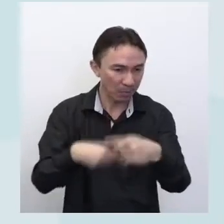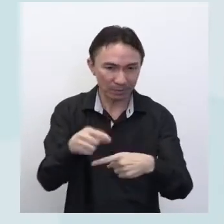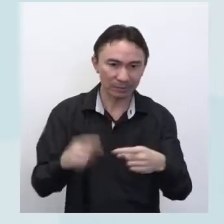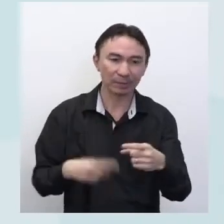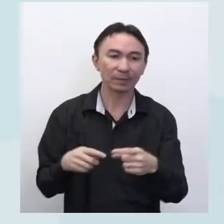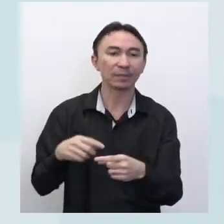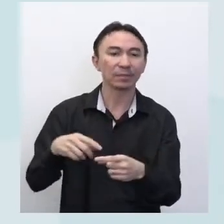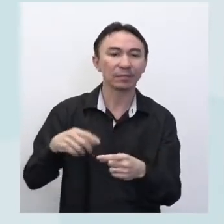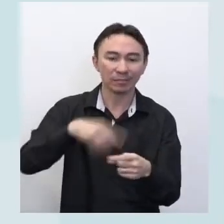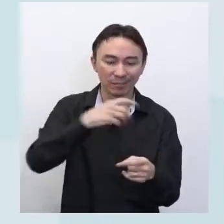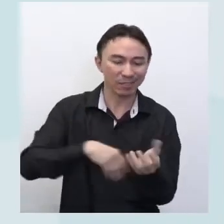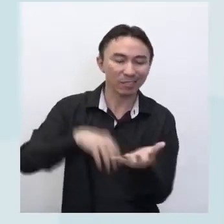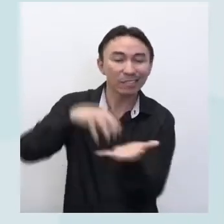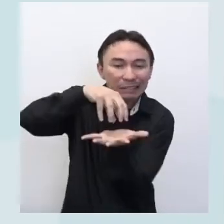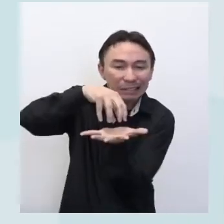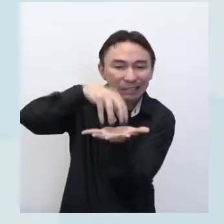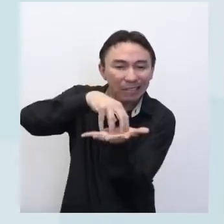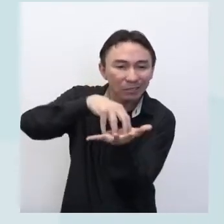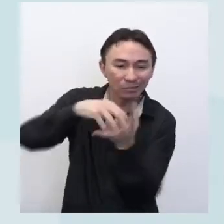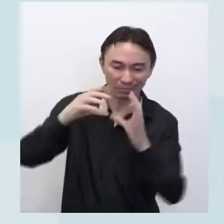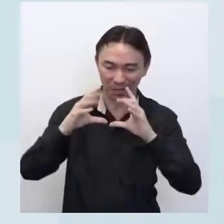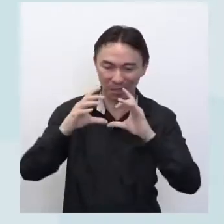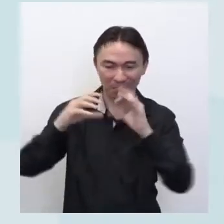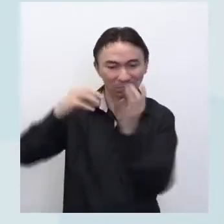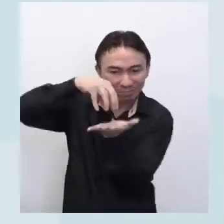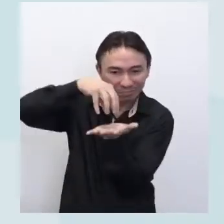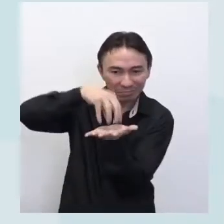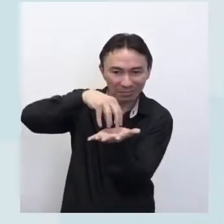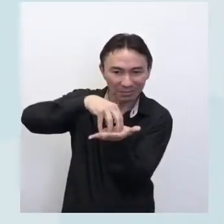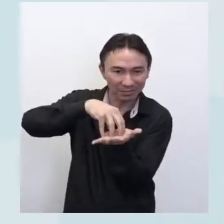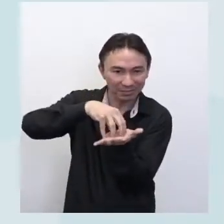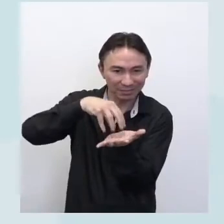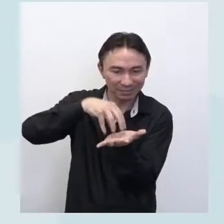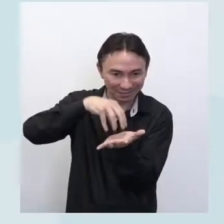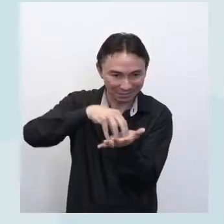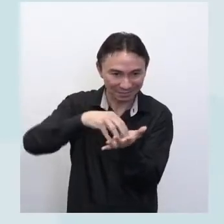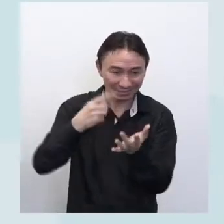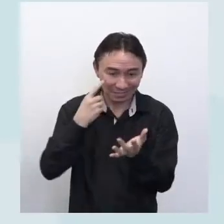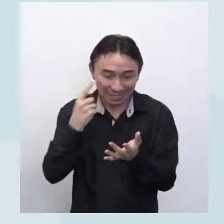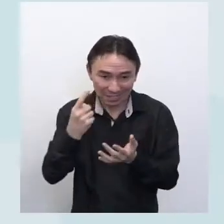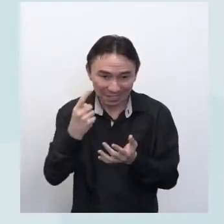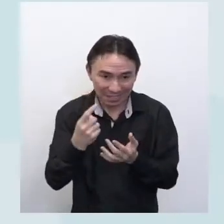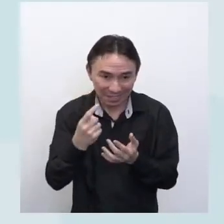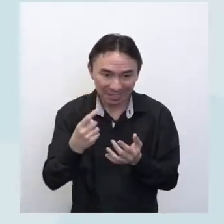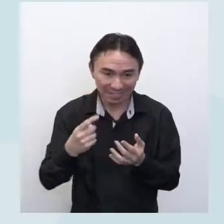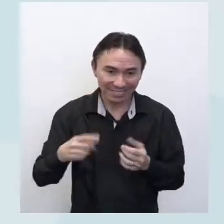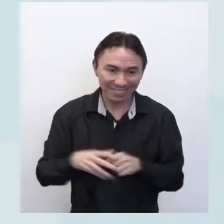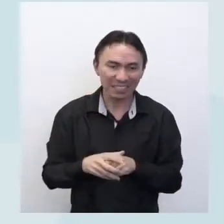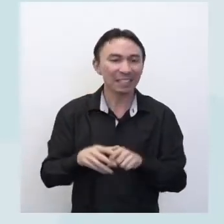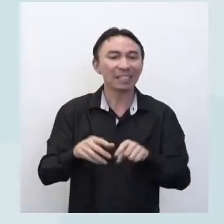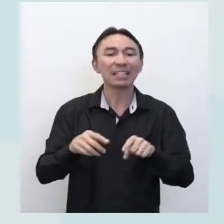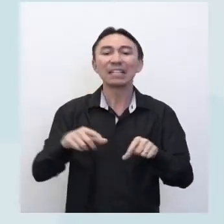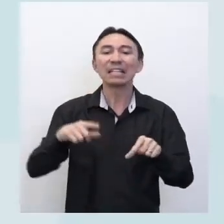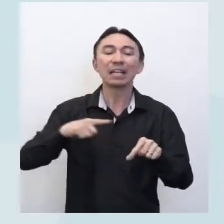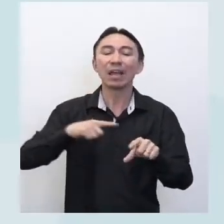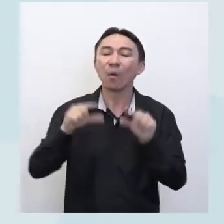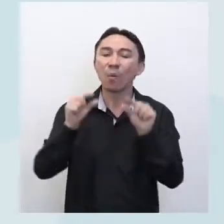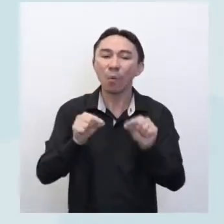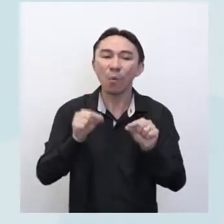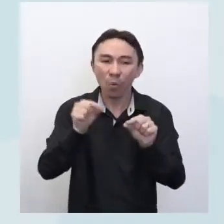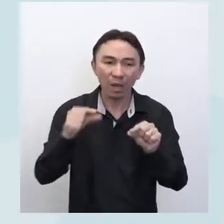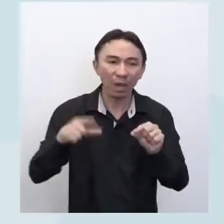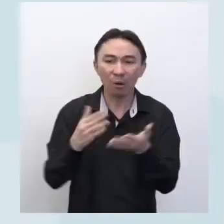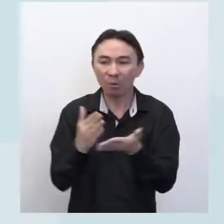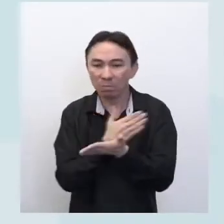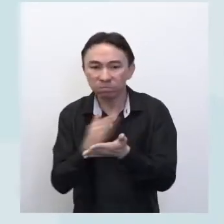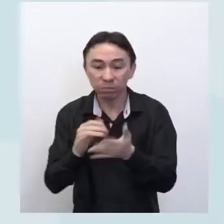central, do meio aí dessa representação, né, da cabeça do cérebro humano, estariam alguns impulsos,